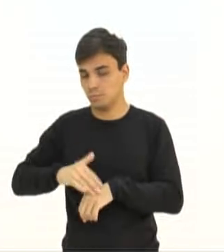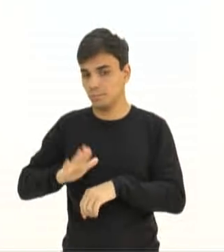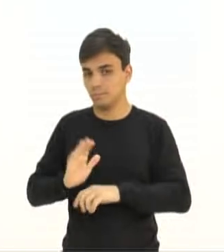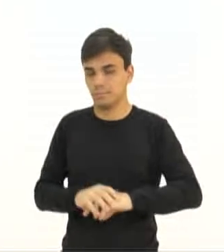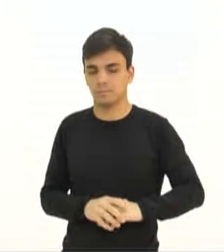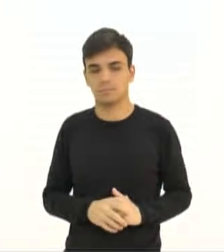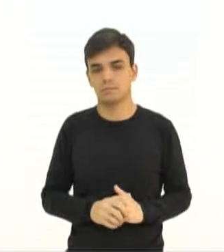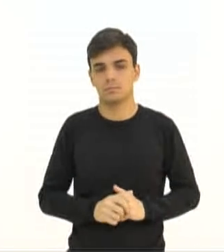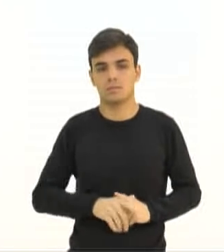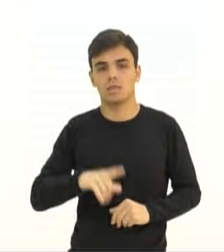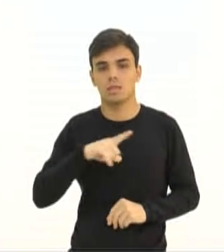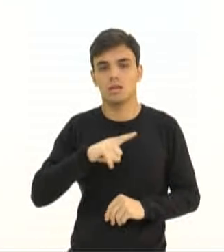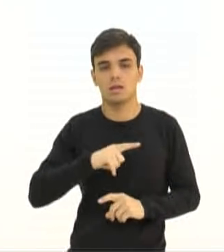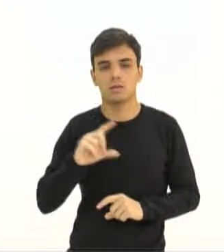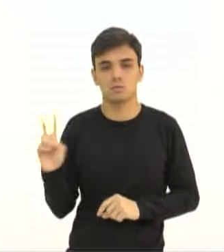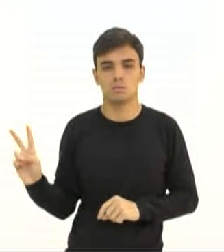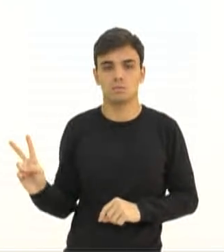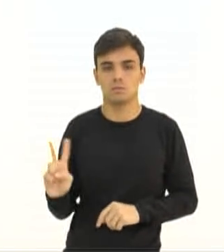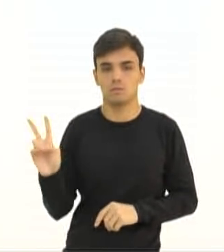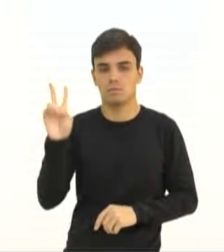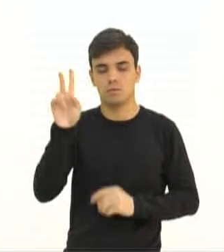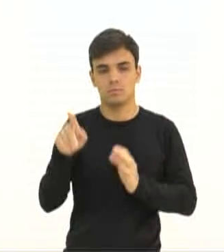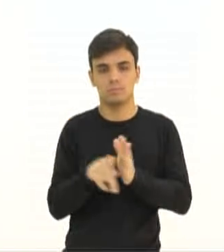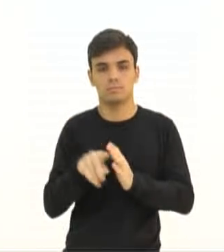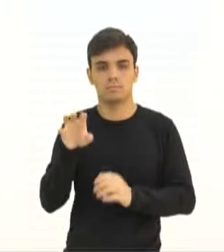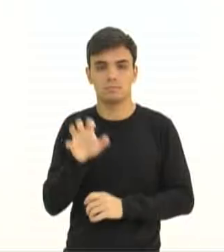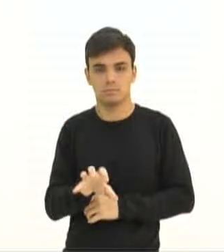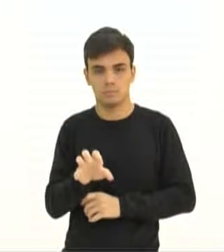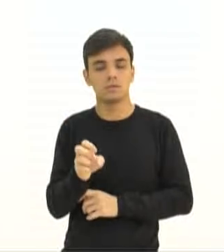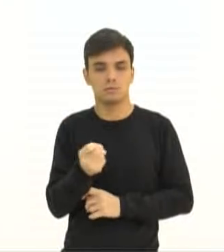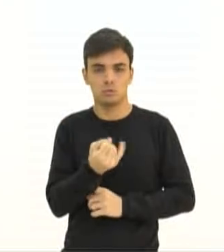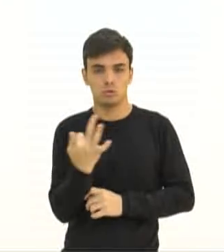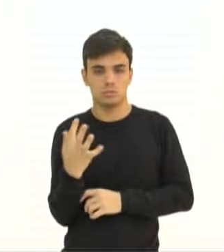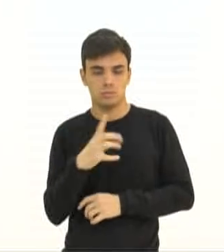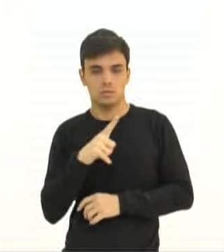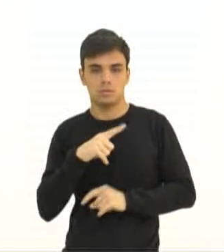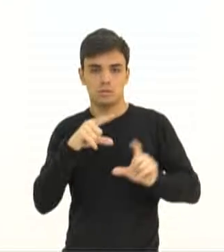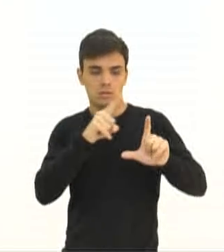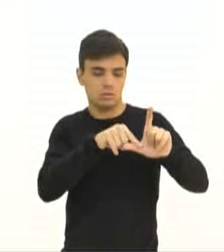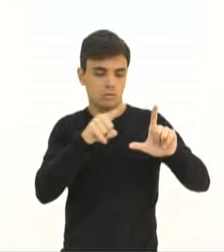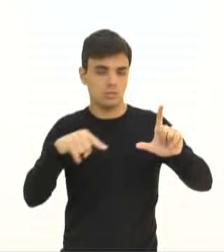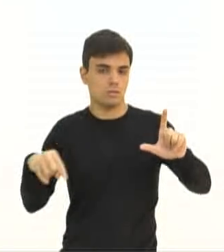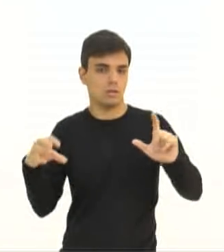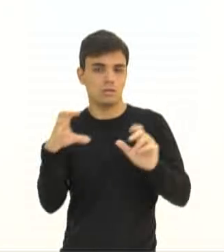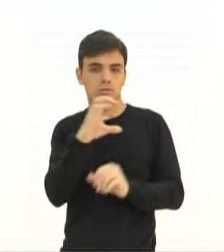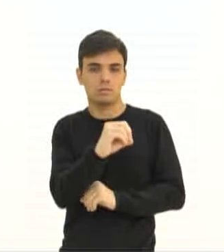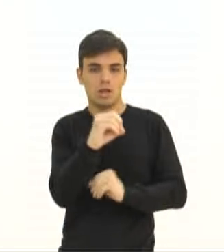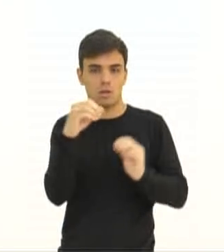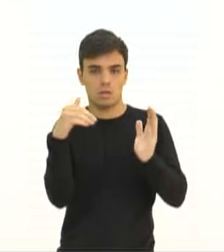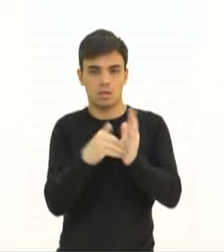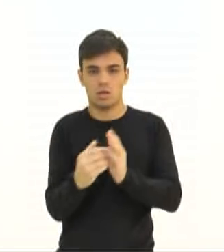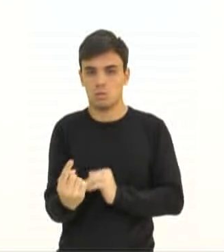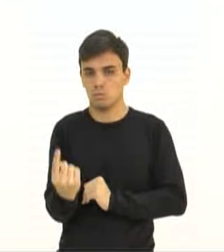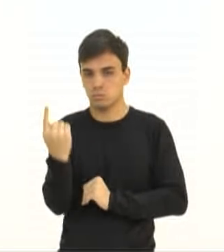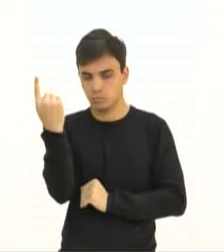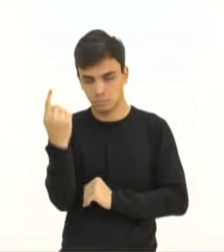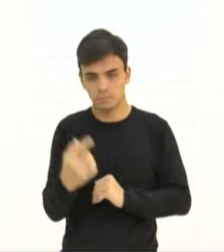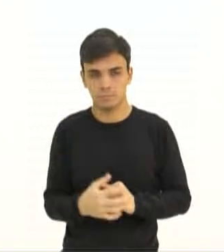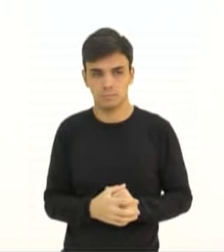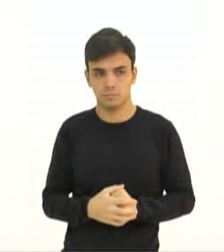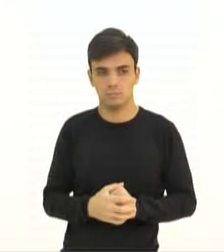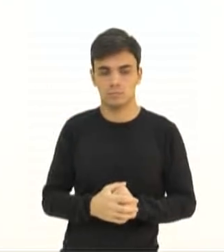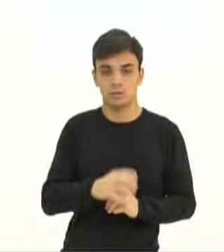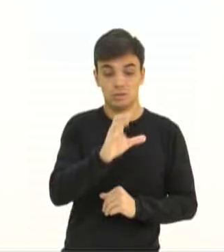ter ali um valor para isso. Numericamente, vai variar de 0 a 1, tá? O valor